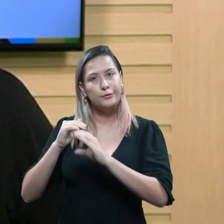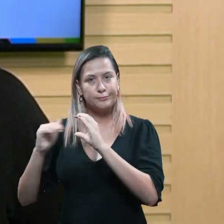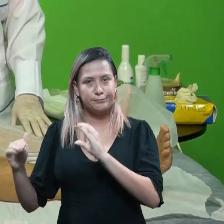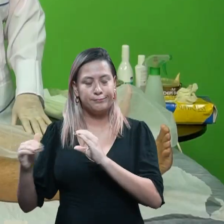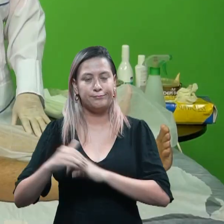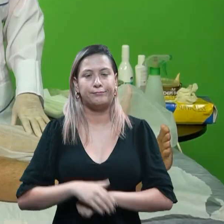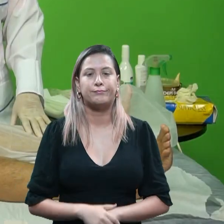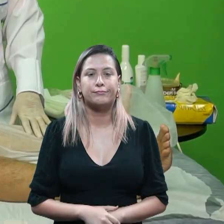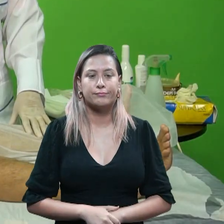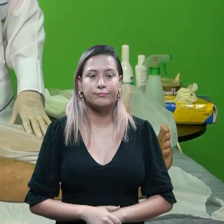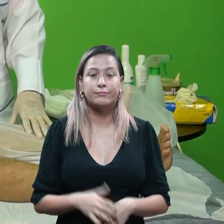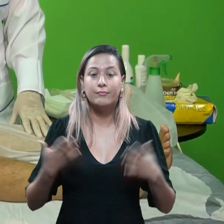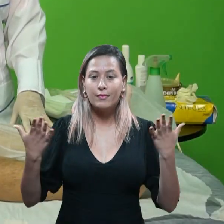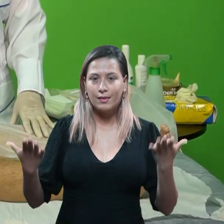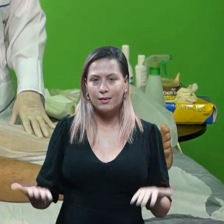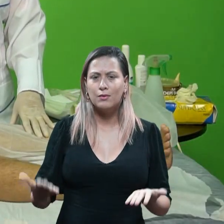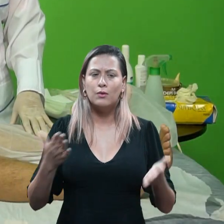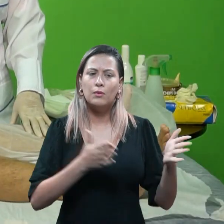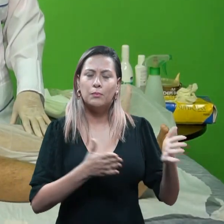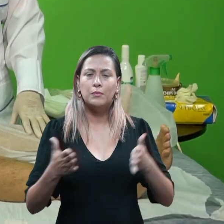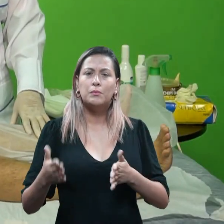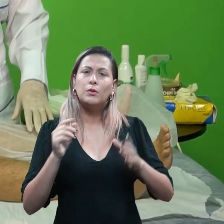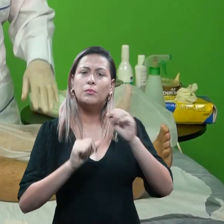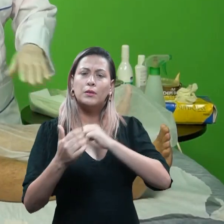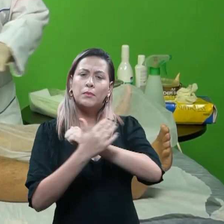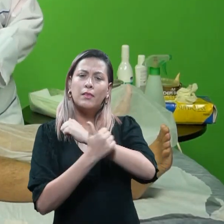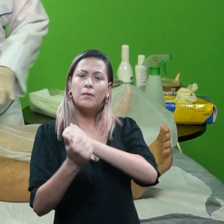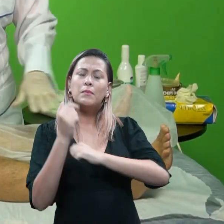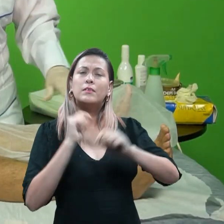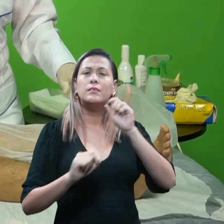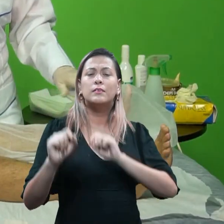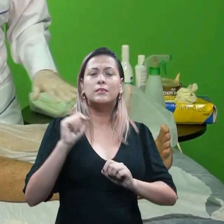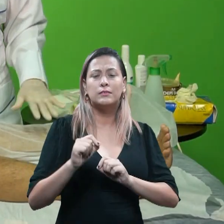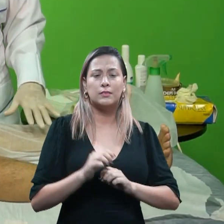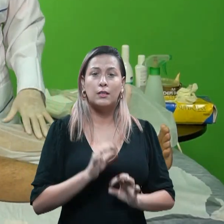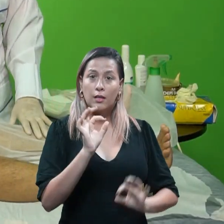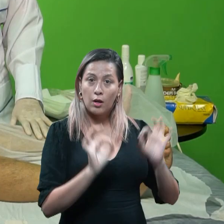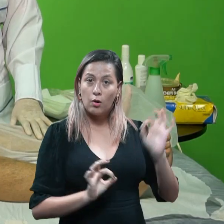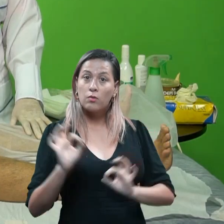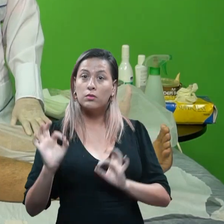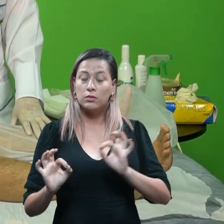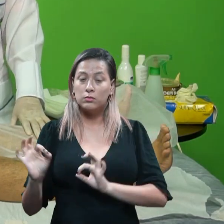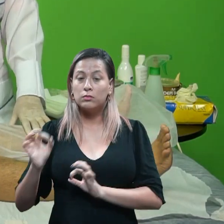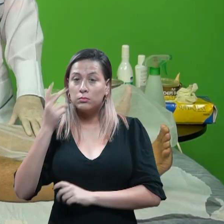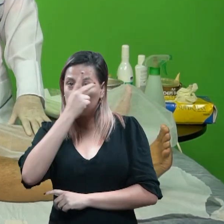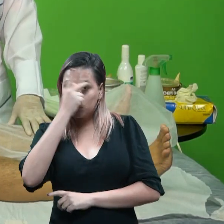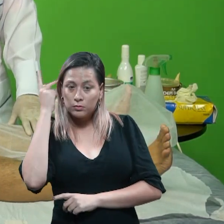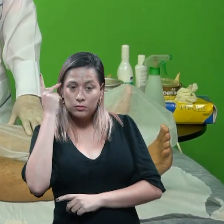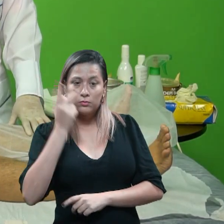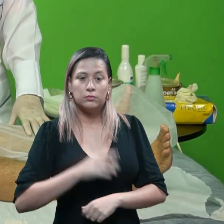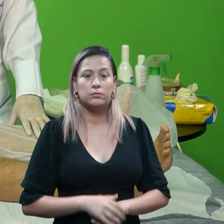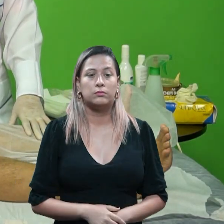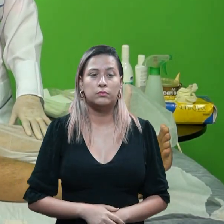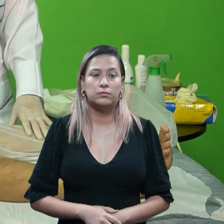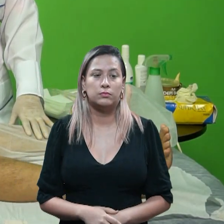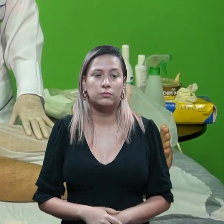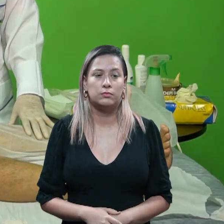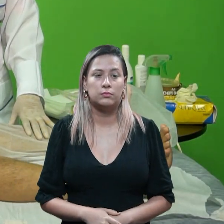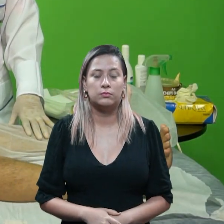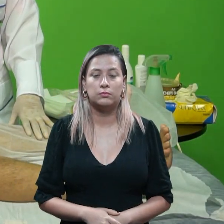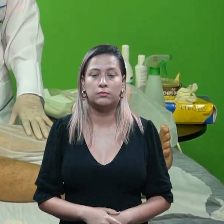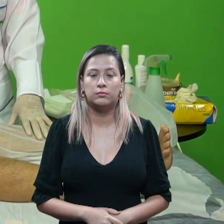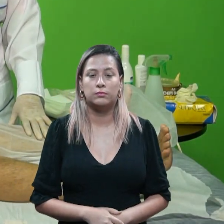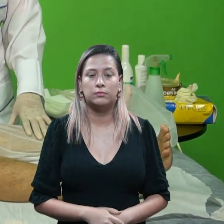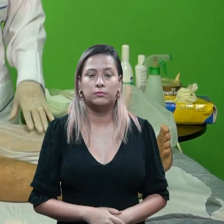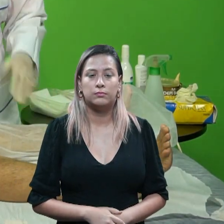e-mail. O primeiro passo para a depilação é a preparação do cliente. O primeiro passo que a gente vai